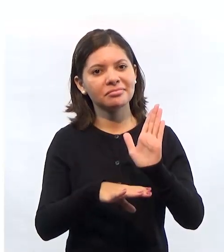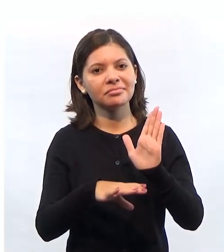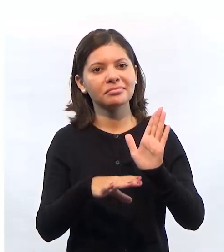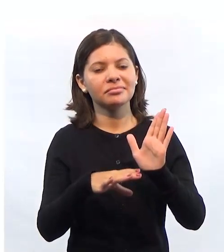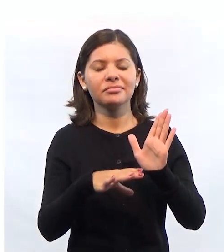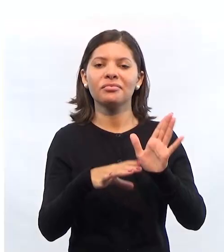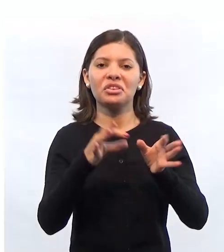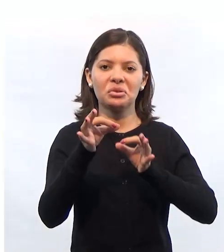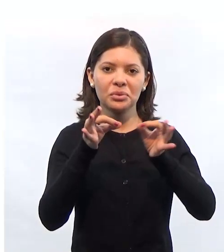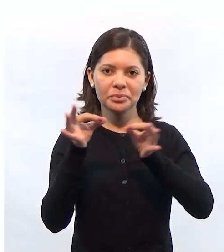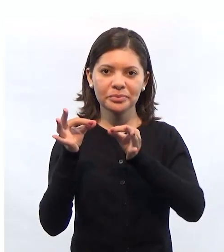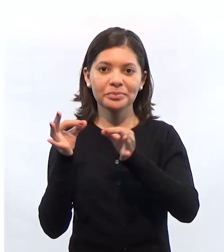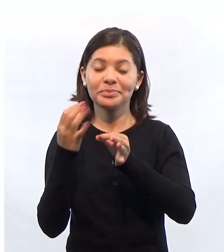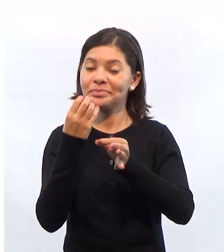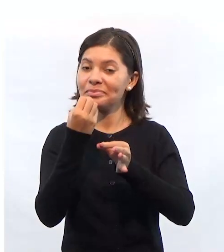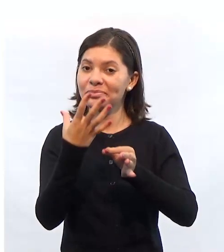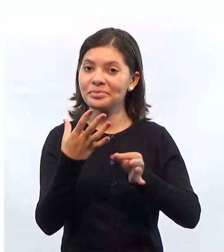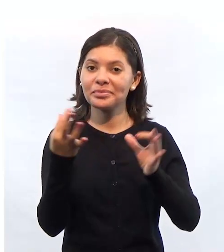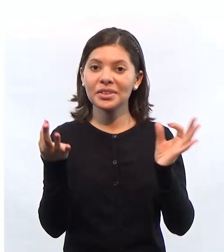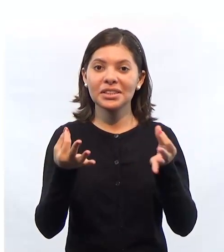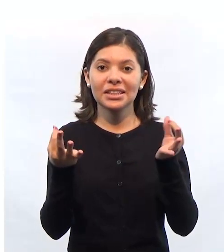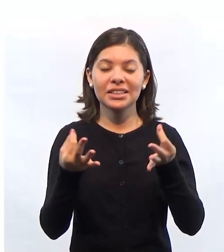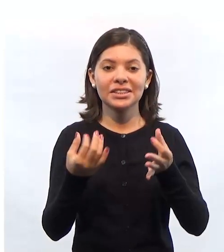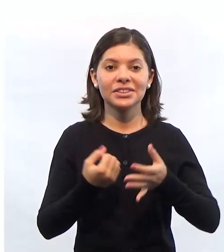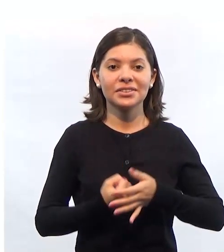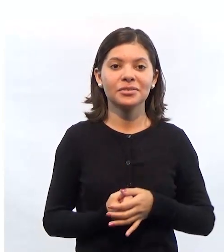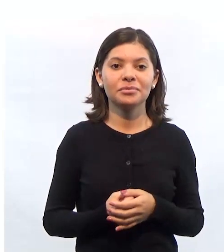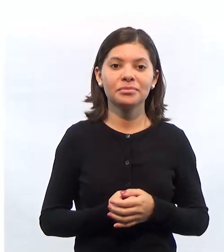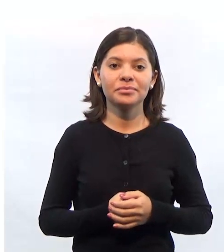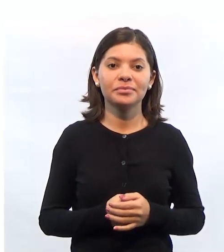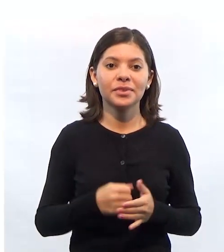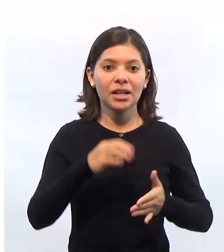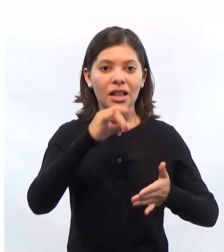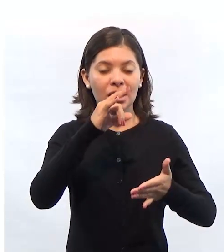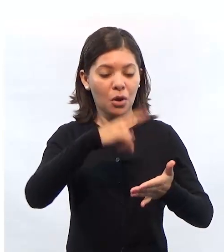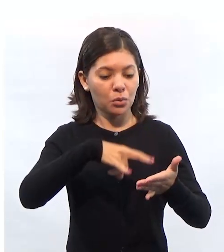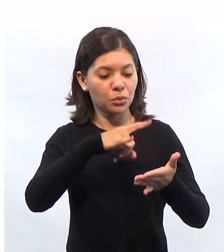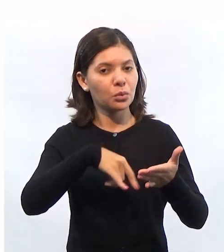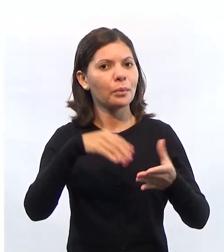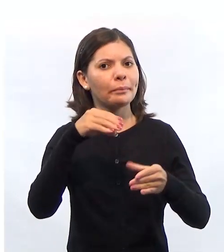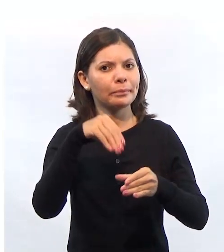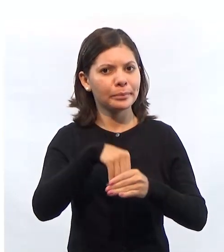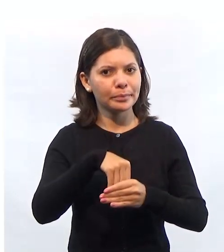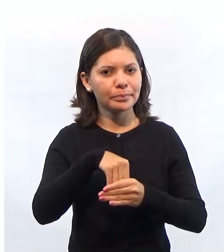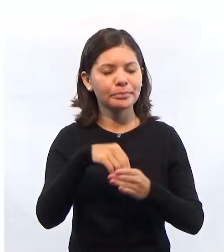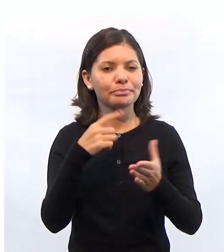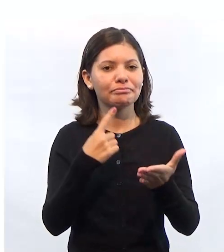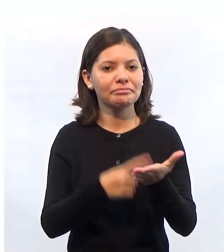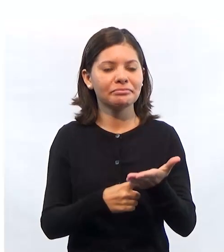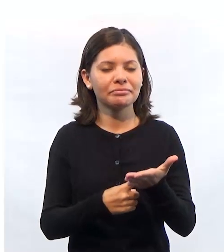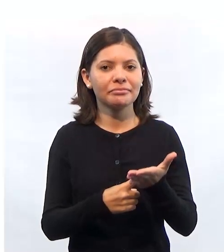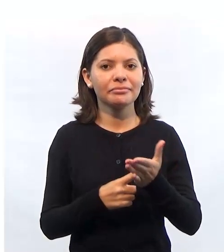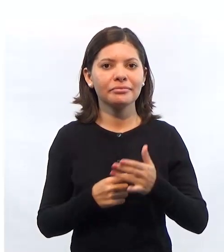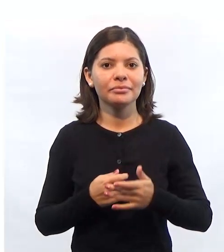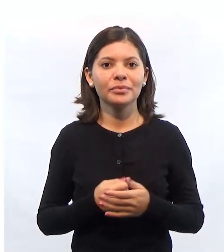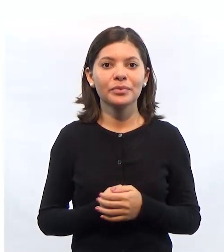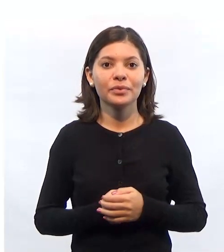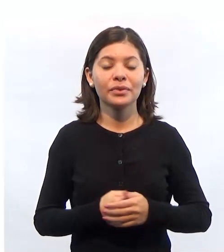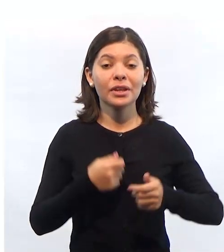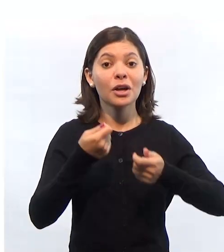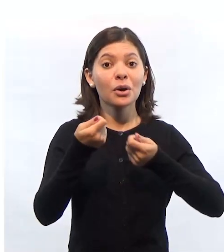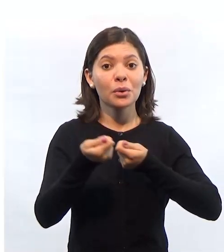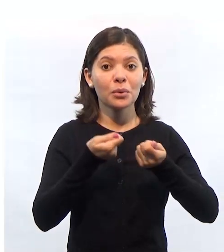organizadas e elas também são adequadamente documentadas Nós também podemos ter o controle